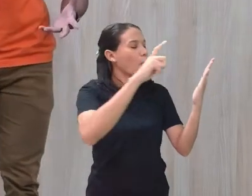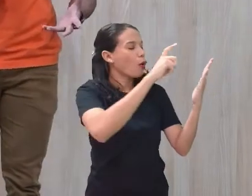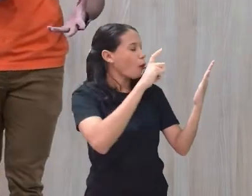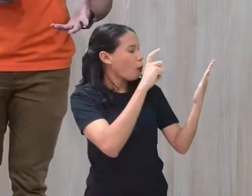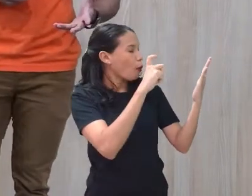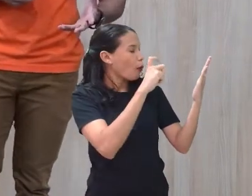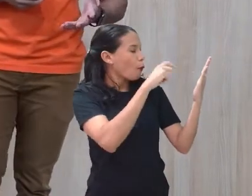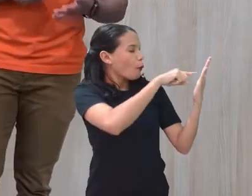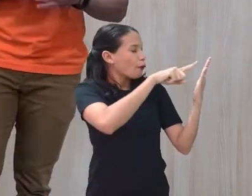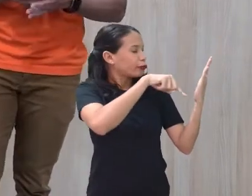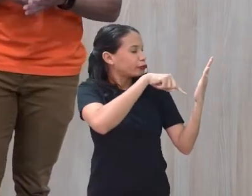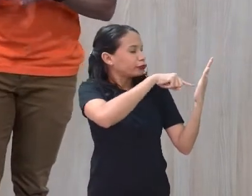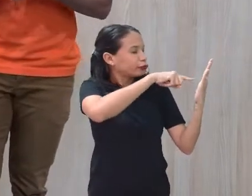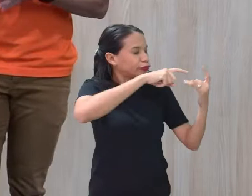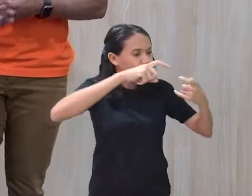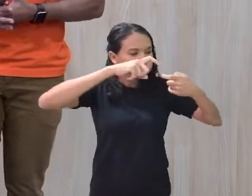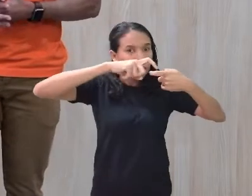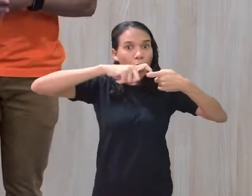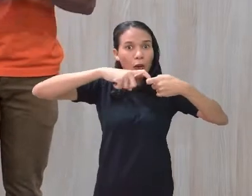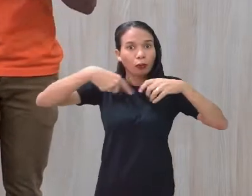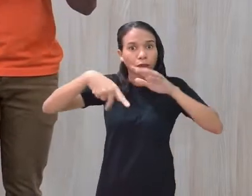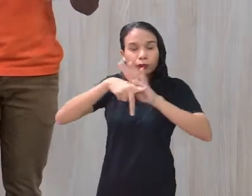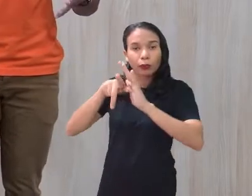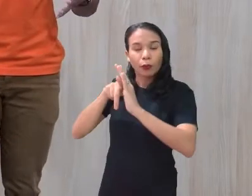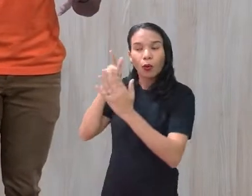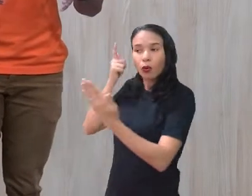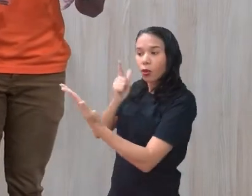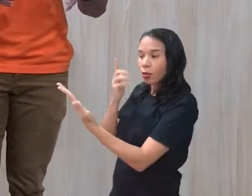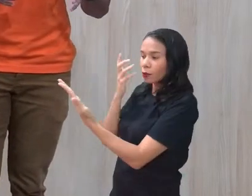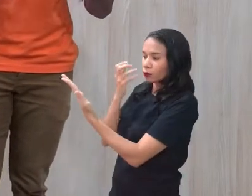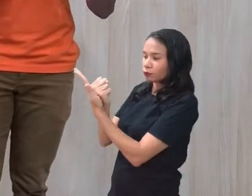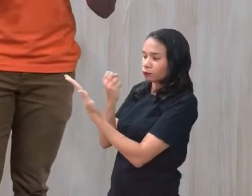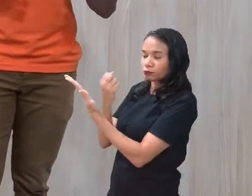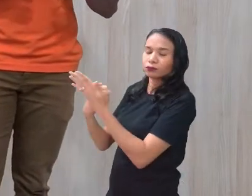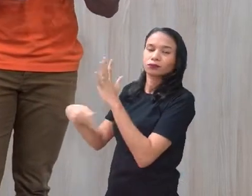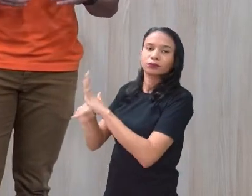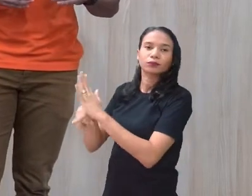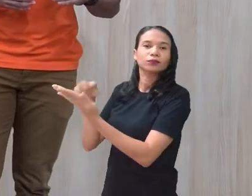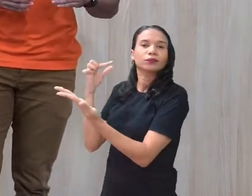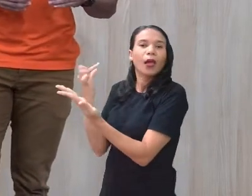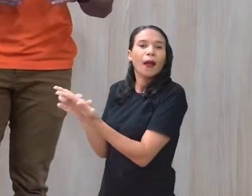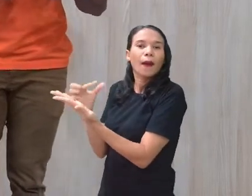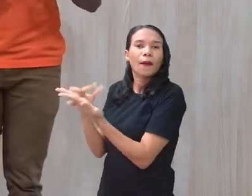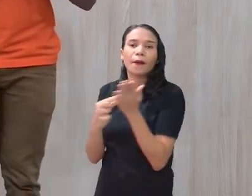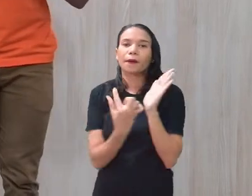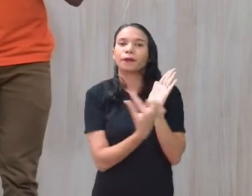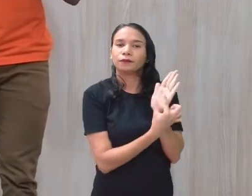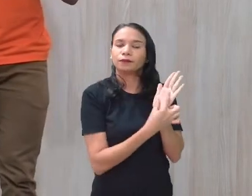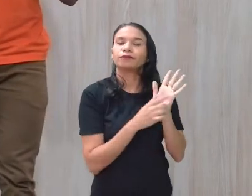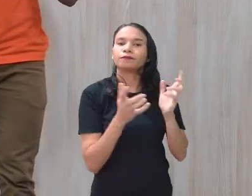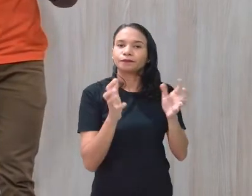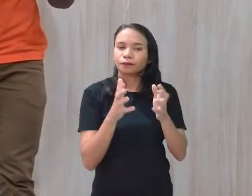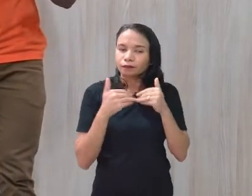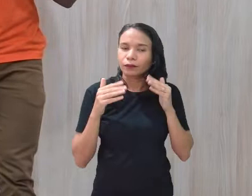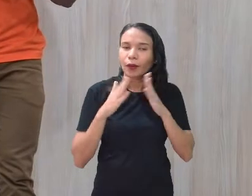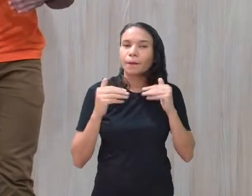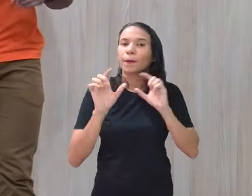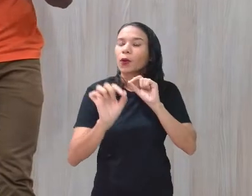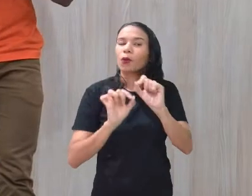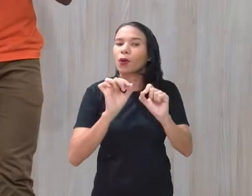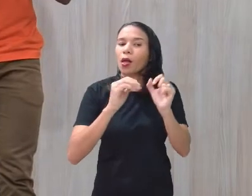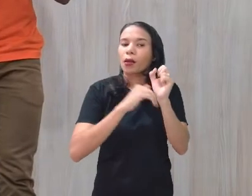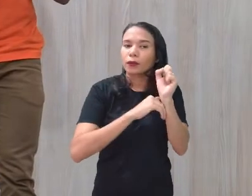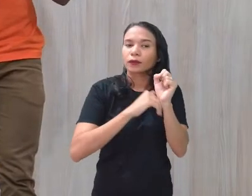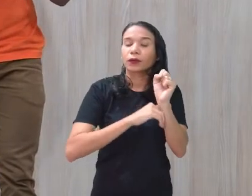ser direcionado aí para a sua loja de aplicativo e aí lá você faz o download, certo? Vão pedir aí o seu login, a sua